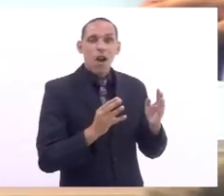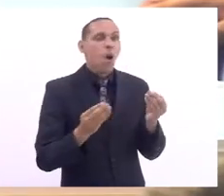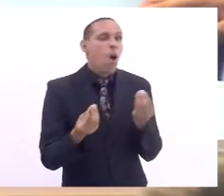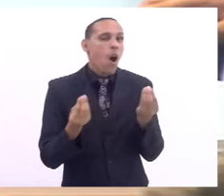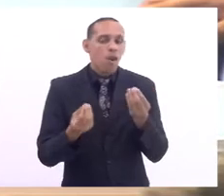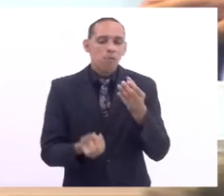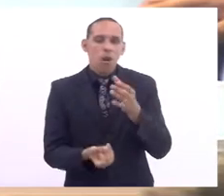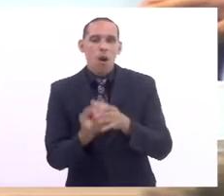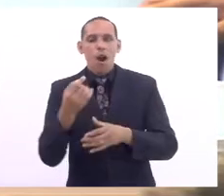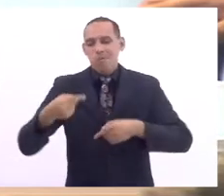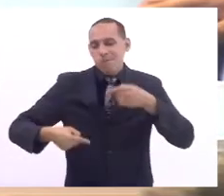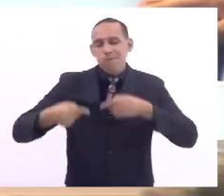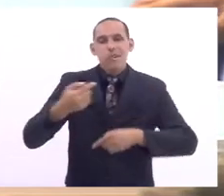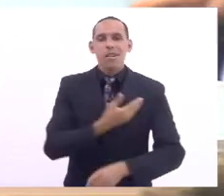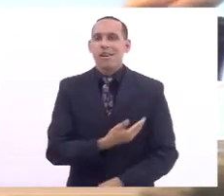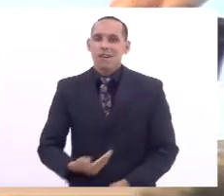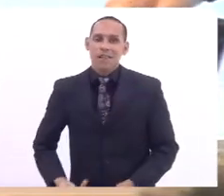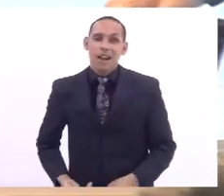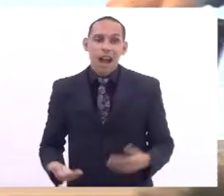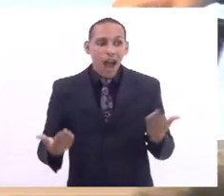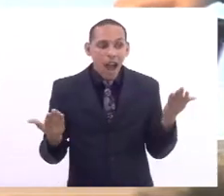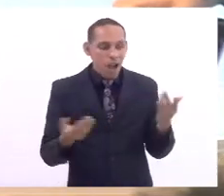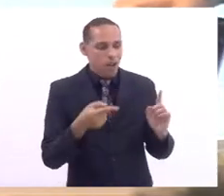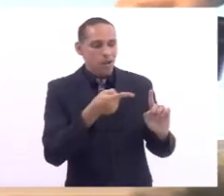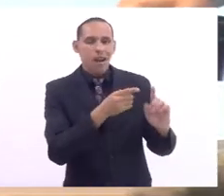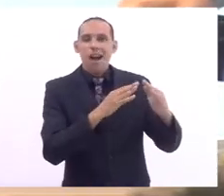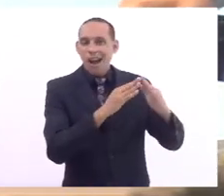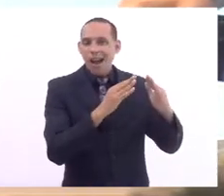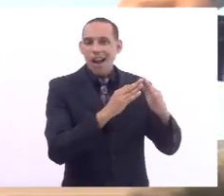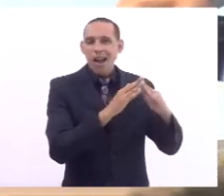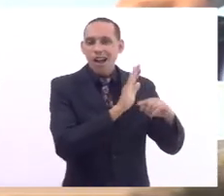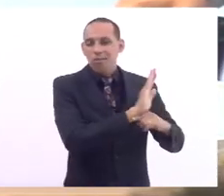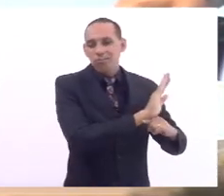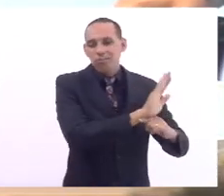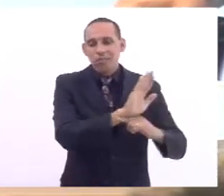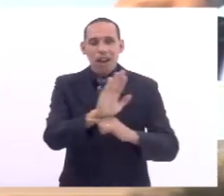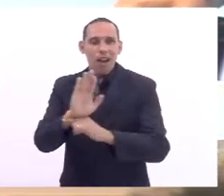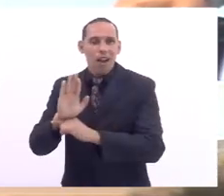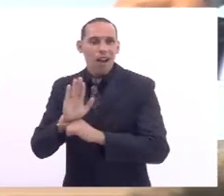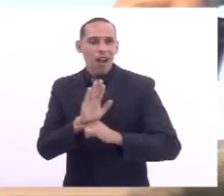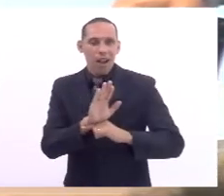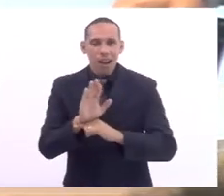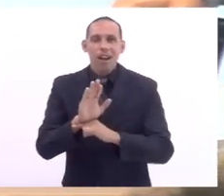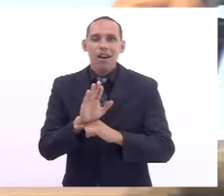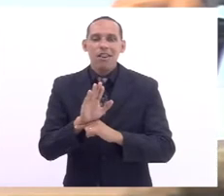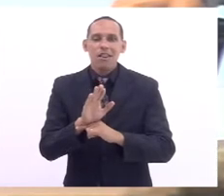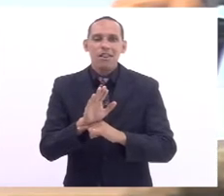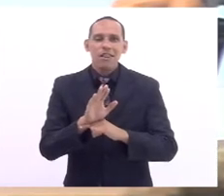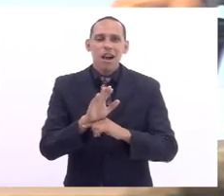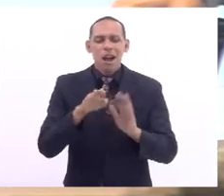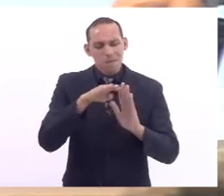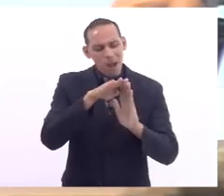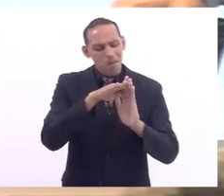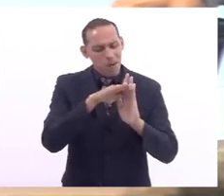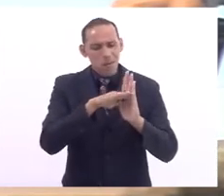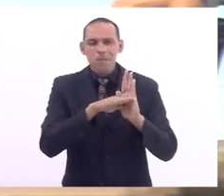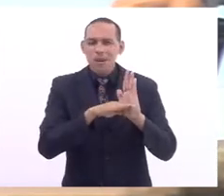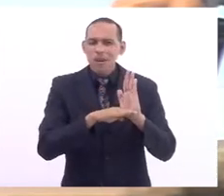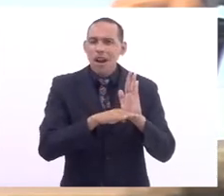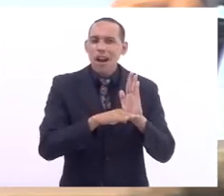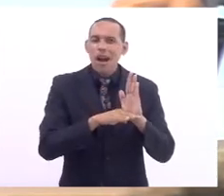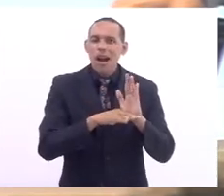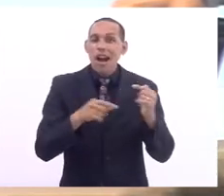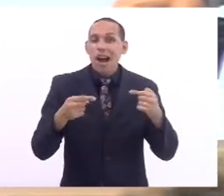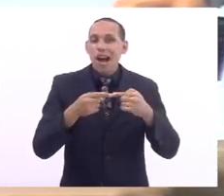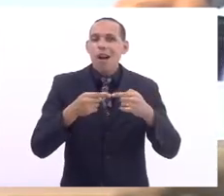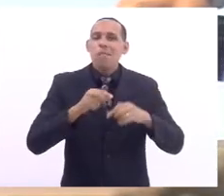pública quando a casa faz esse movimento decidi fazer esse movimento de racionalizar as pautas né de racializados